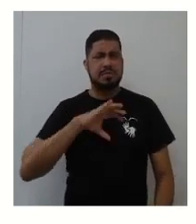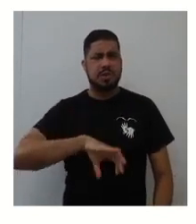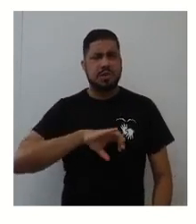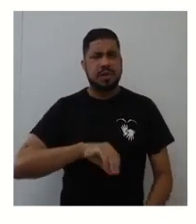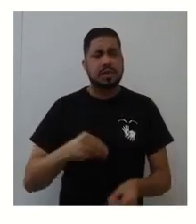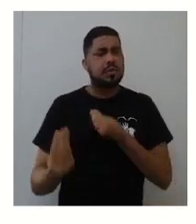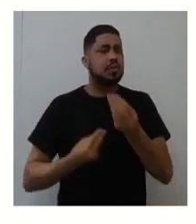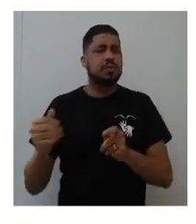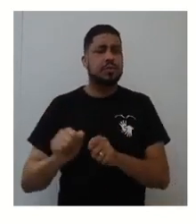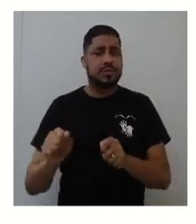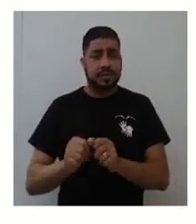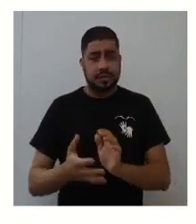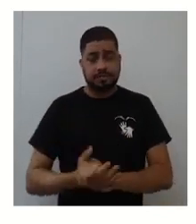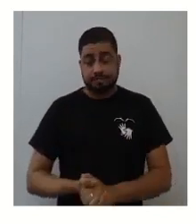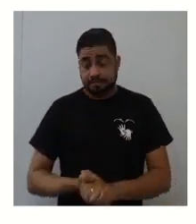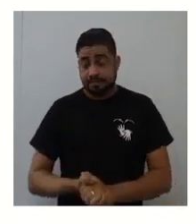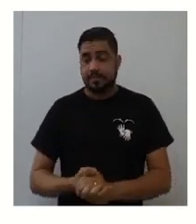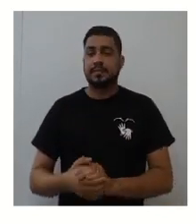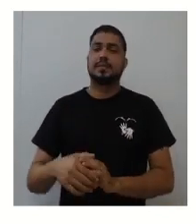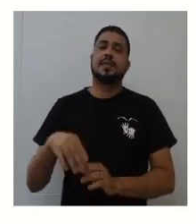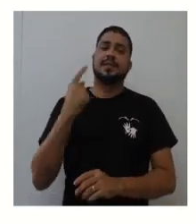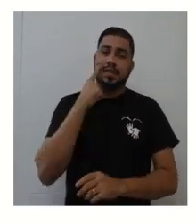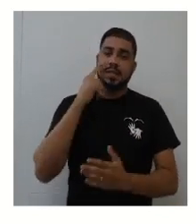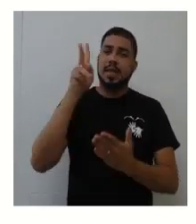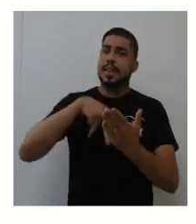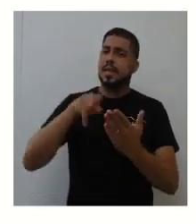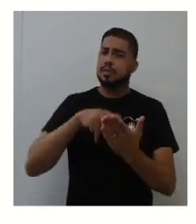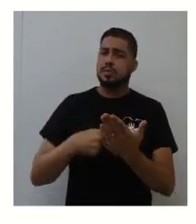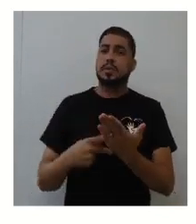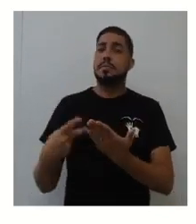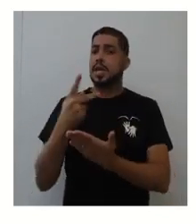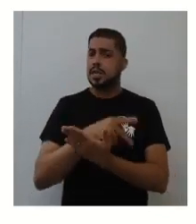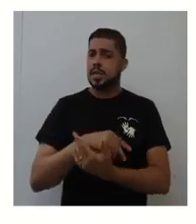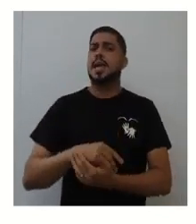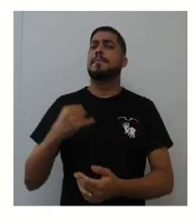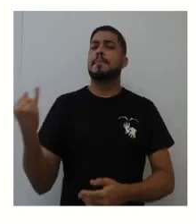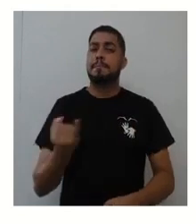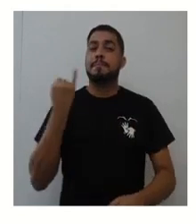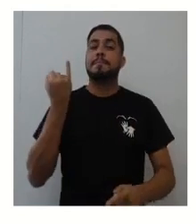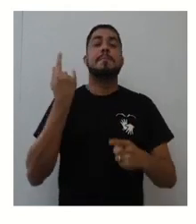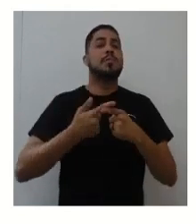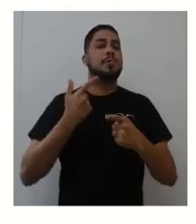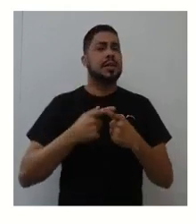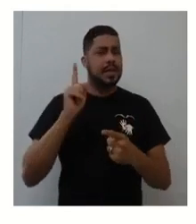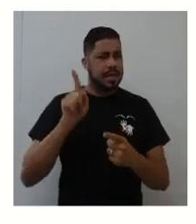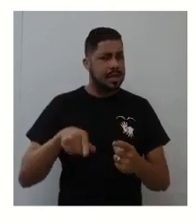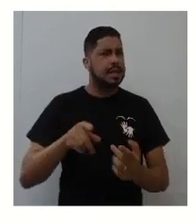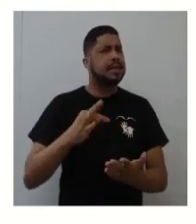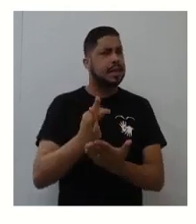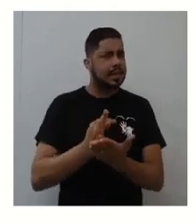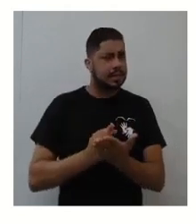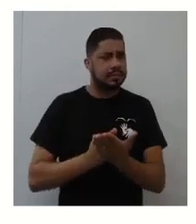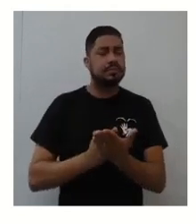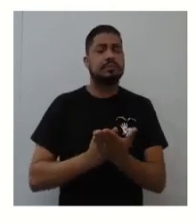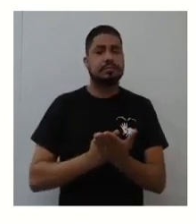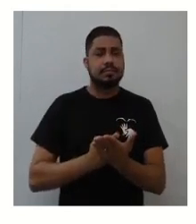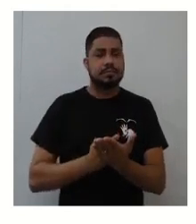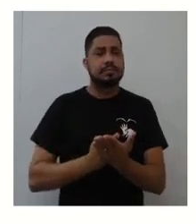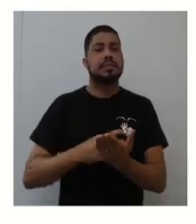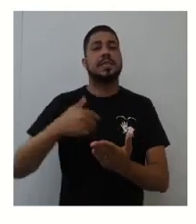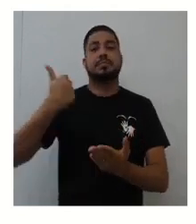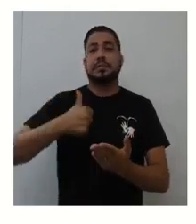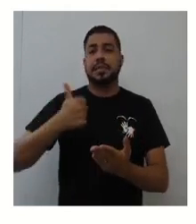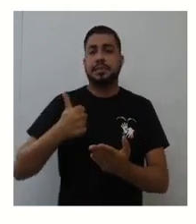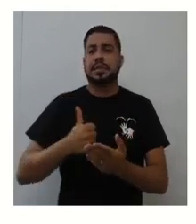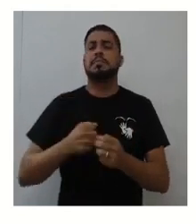funcionar? Olha só, gente, leitura de imagens é super importante porque é um texto, certo? Então, a gente primeiro